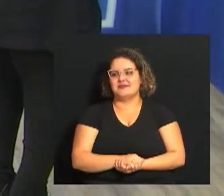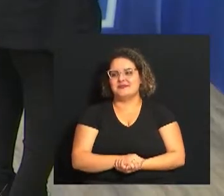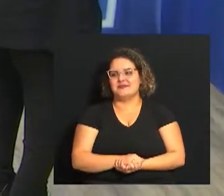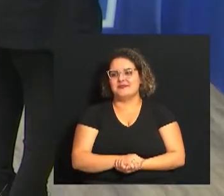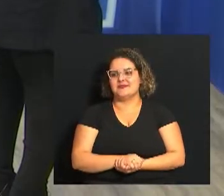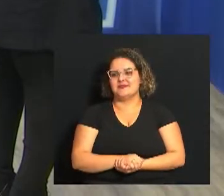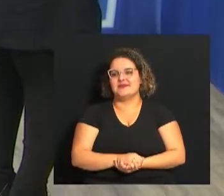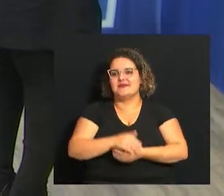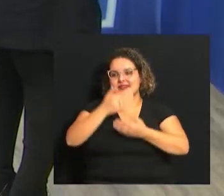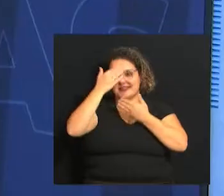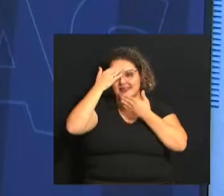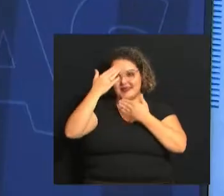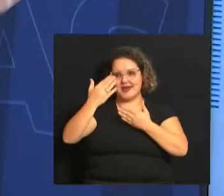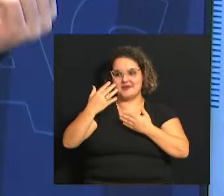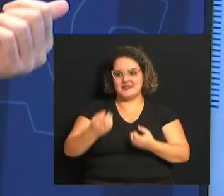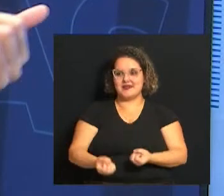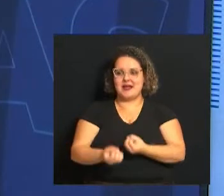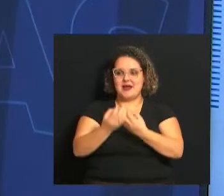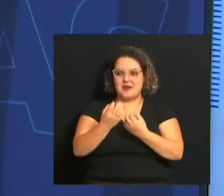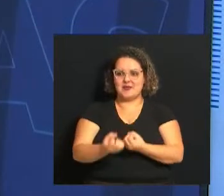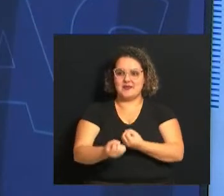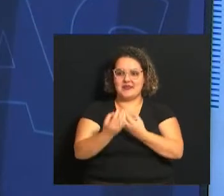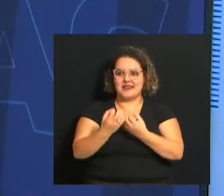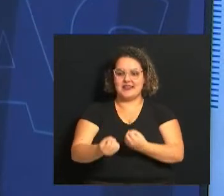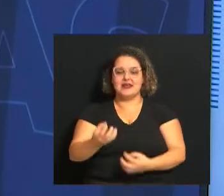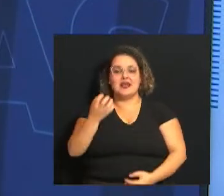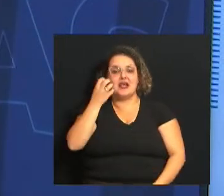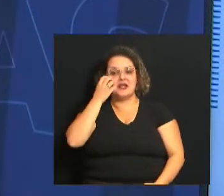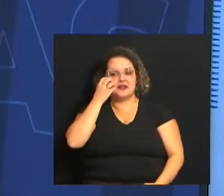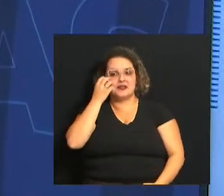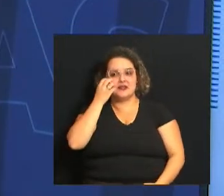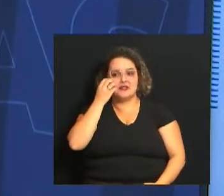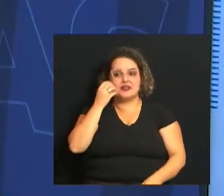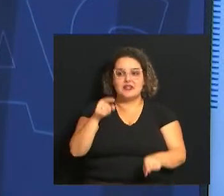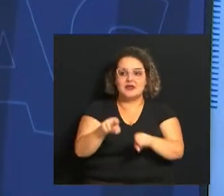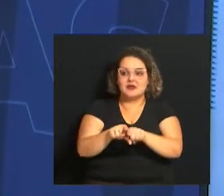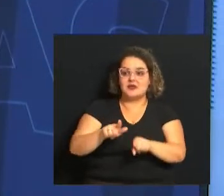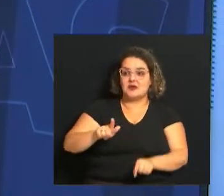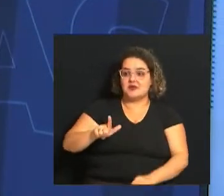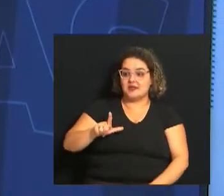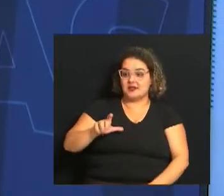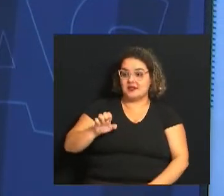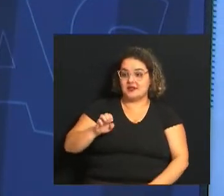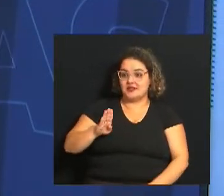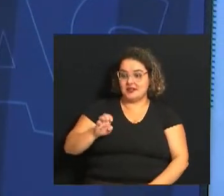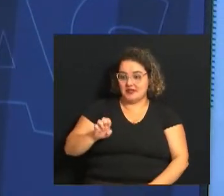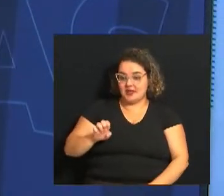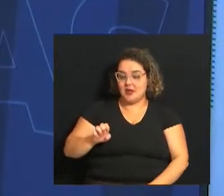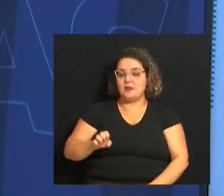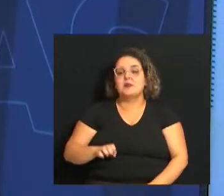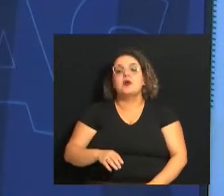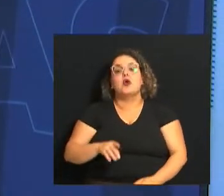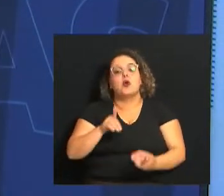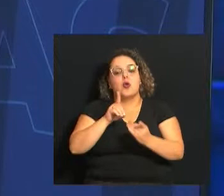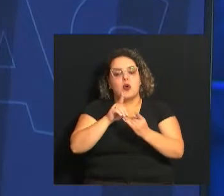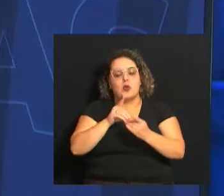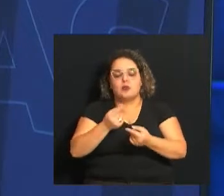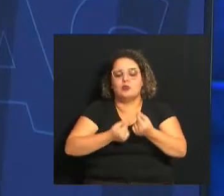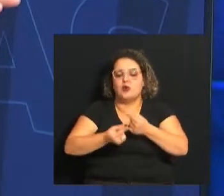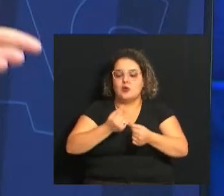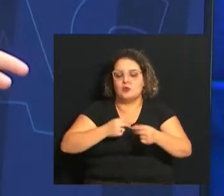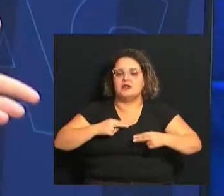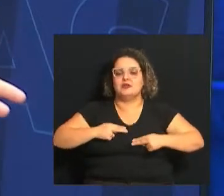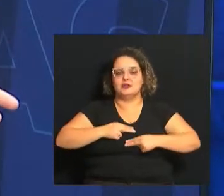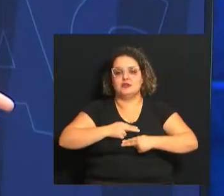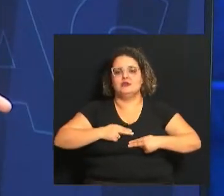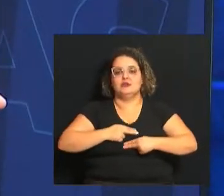Muito obrigado, então, pelas informações, André Aranha, e também o Gleb Rossini Júnior, consultor de finanças do Sebrae, sobre